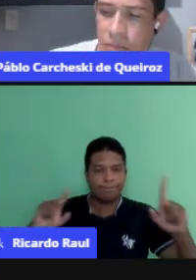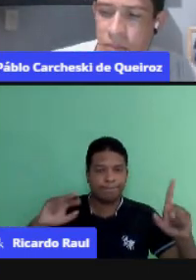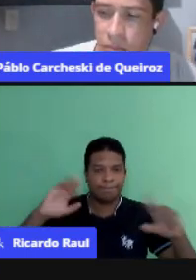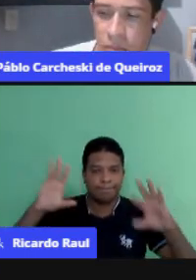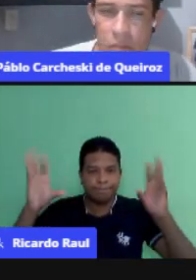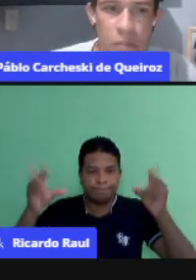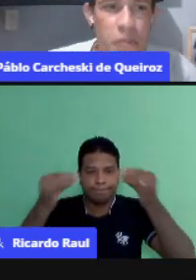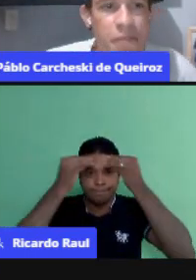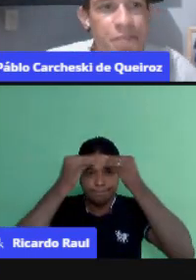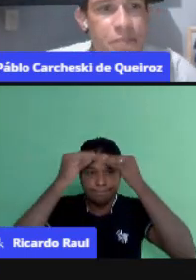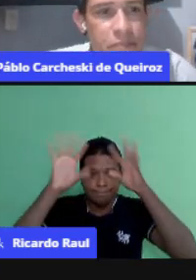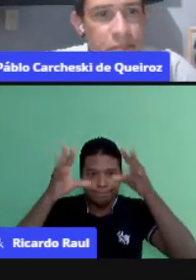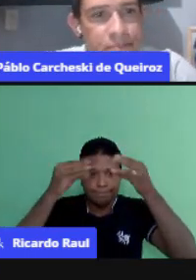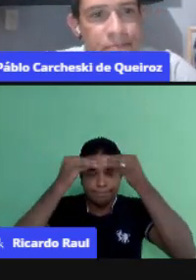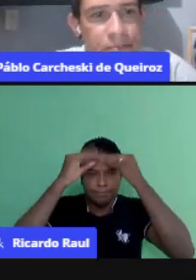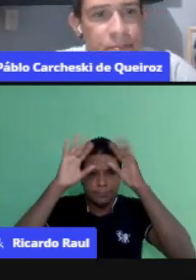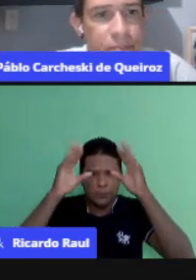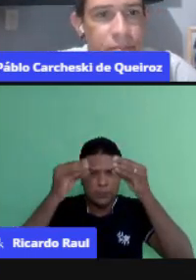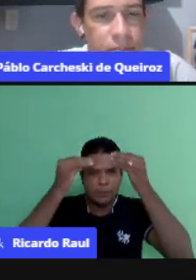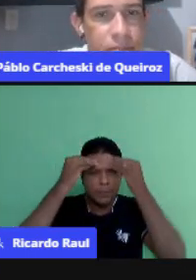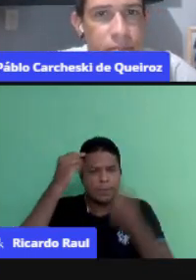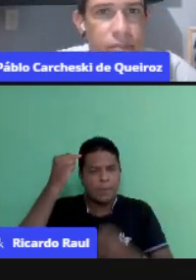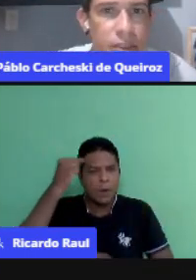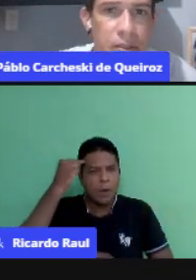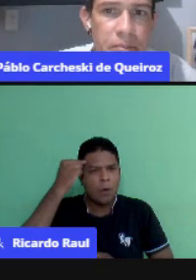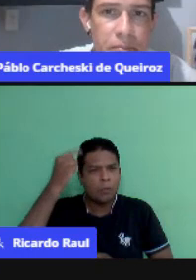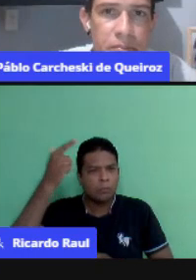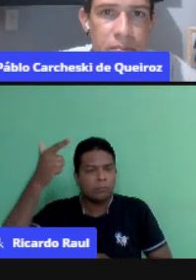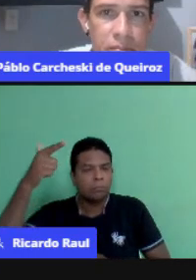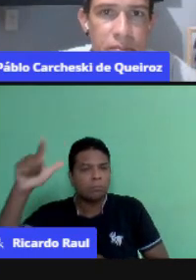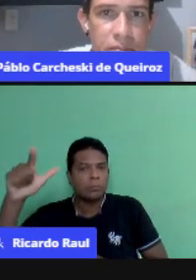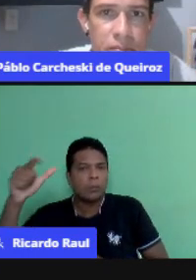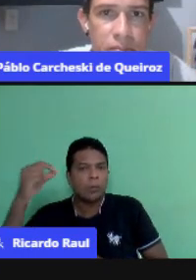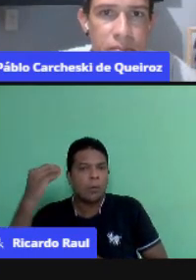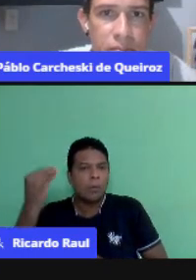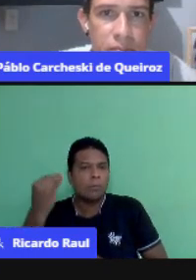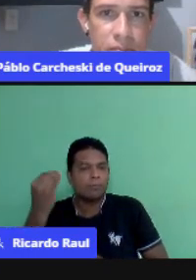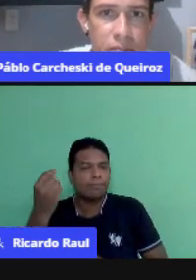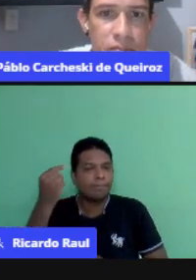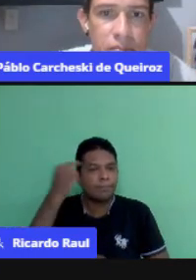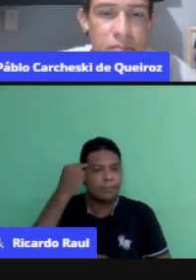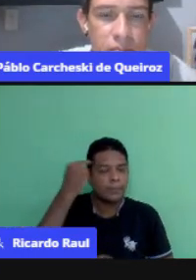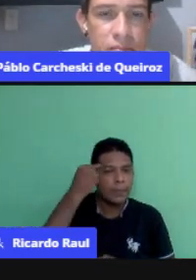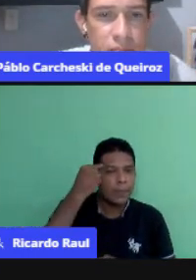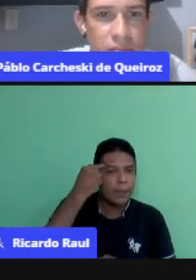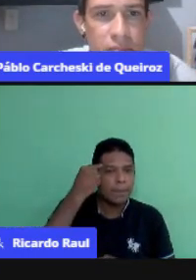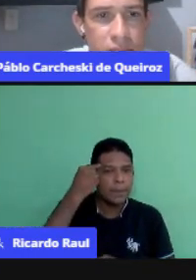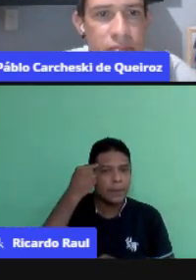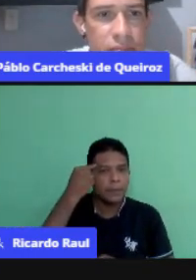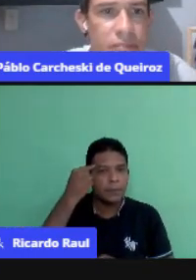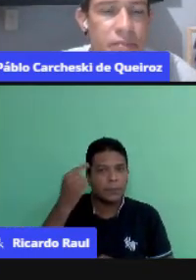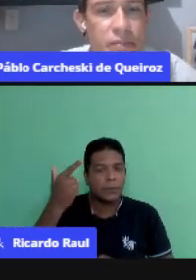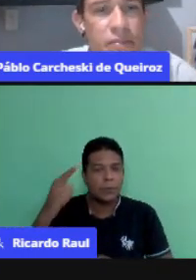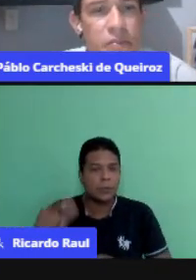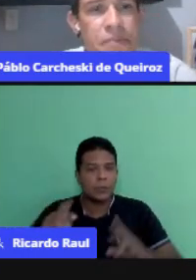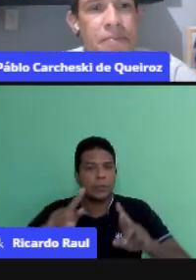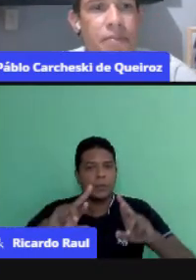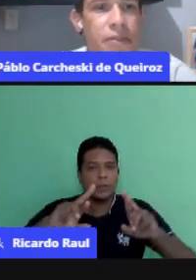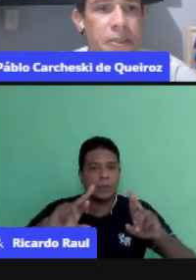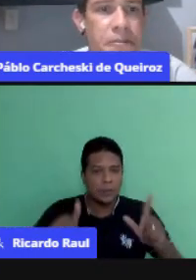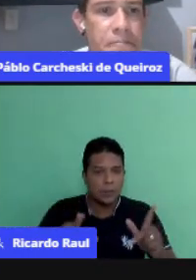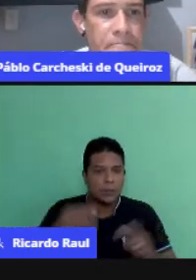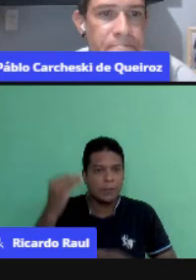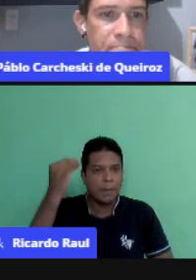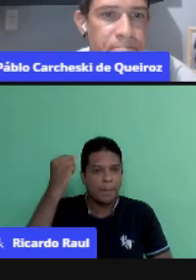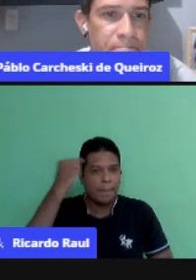esses conhecimentos e isso me faz pensar outras formas de pensar esse mesmo conteúdo. Então, existem outras maneiras de fazer.